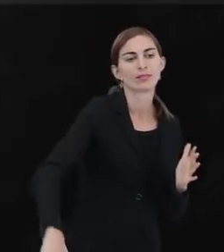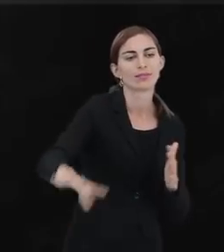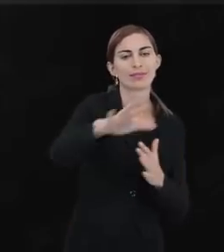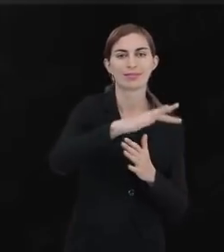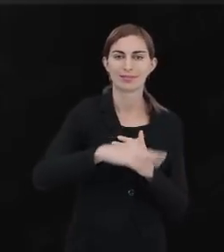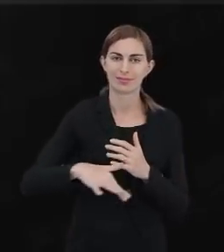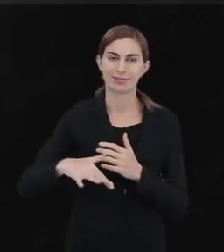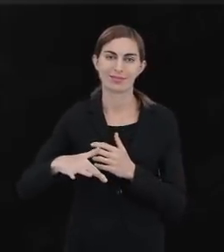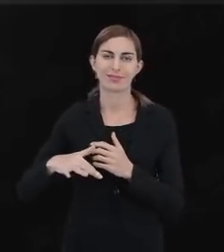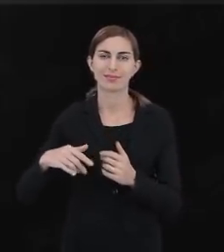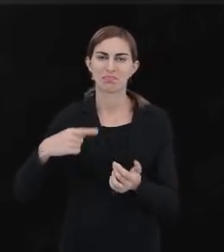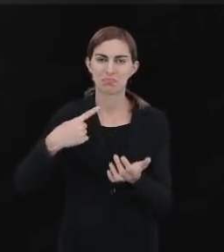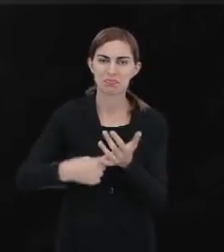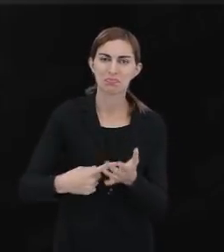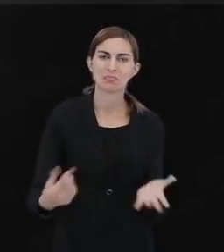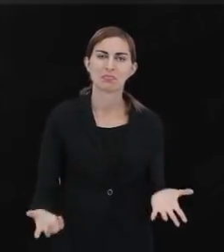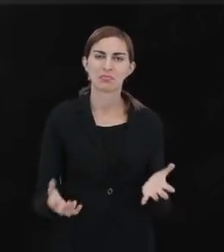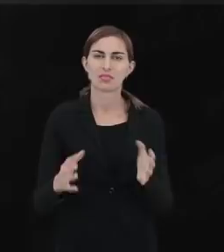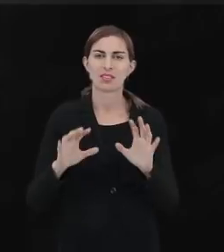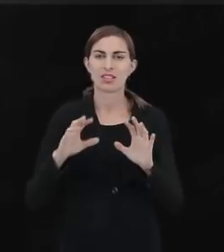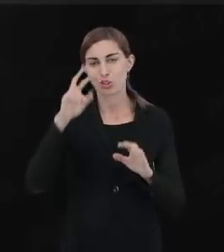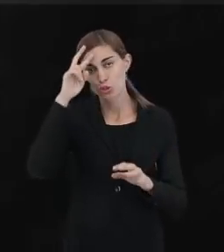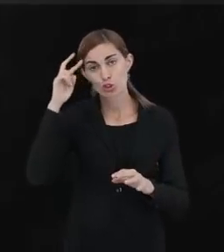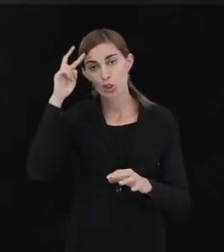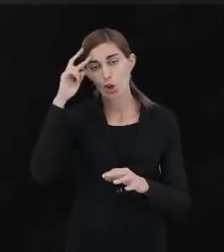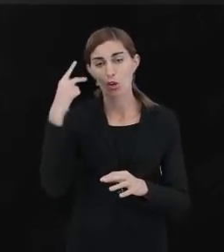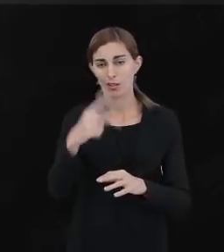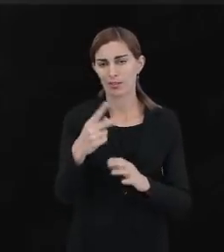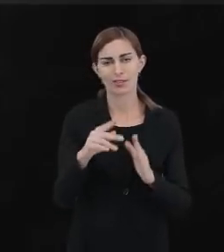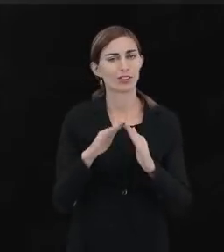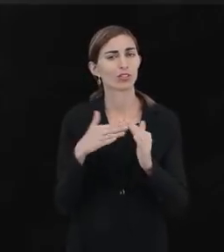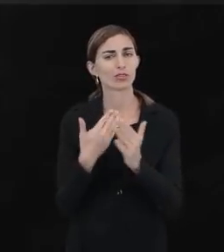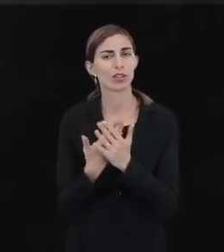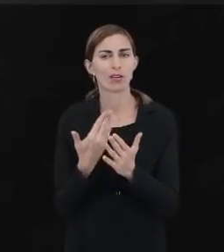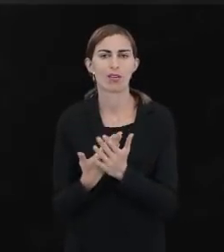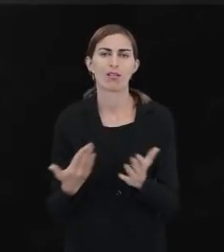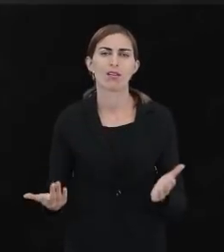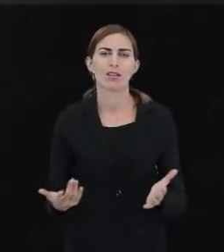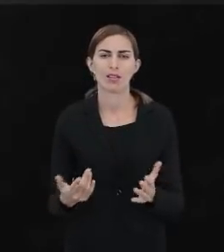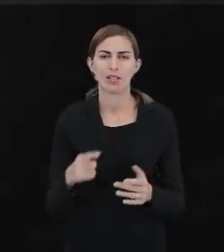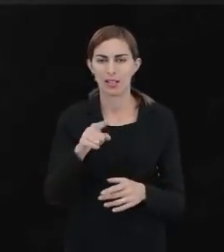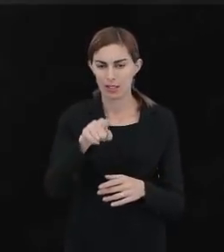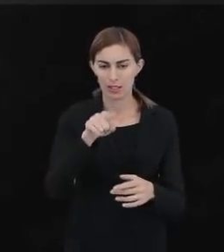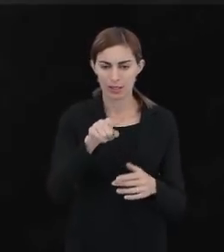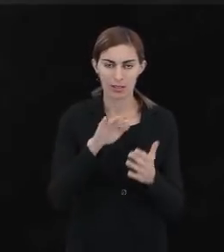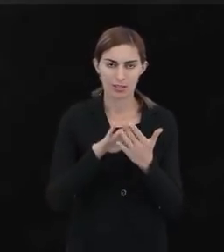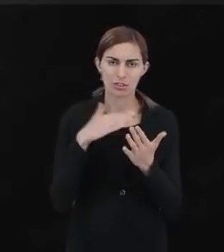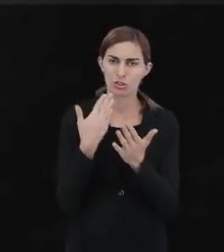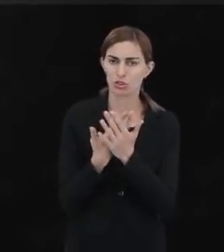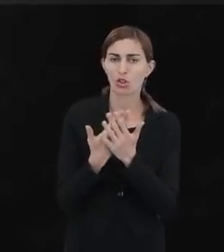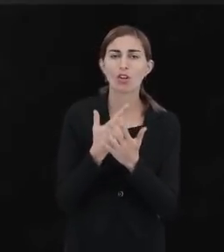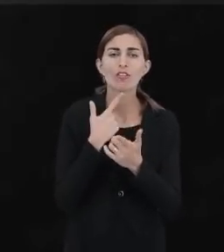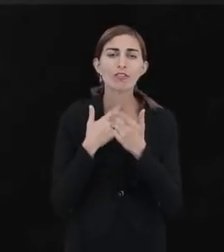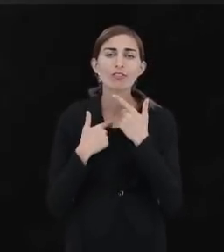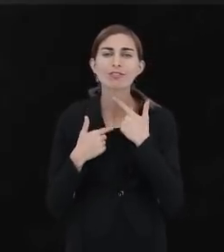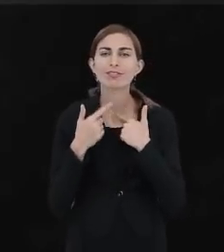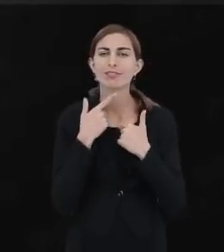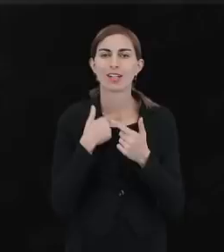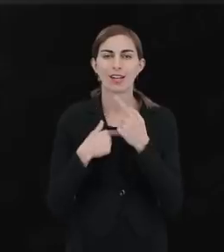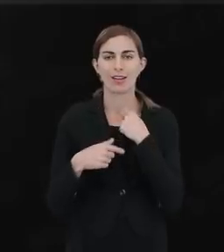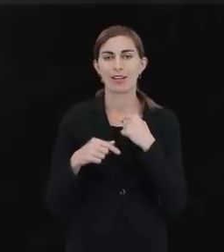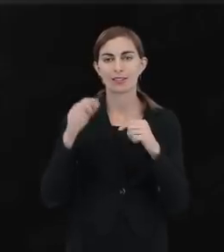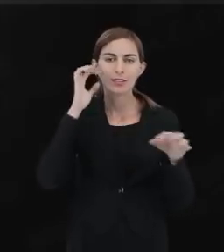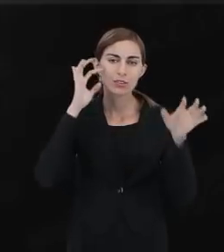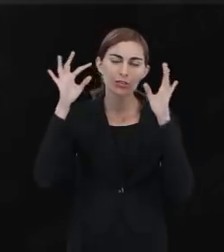tema é demarcado pela história daquela escola e por aquilo que aquela escola deseja que